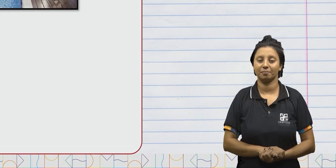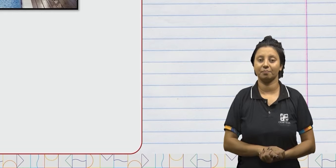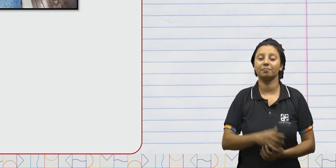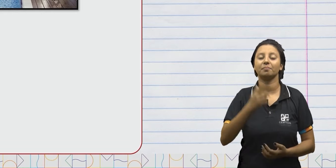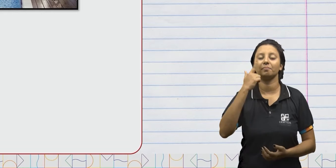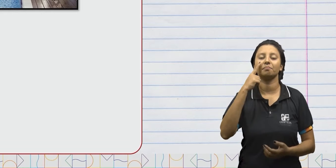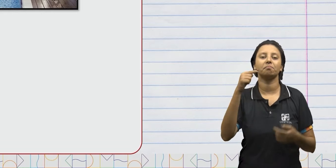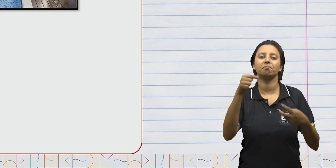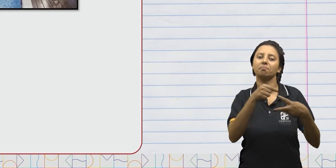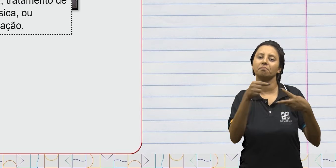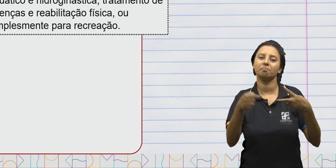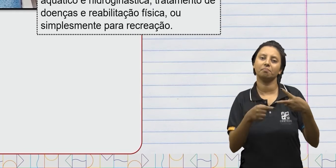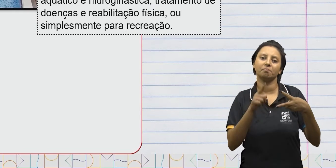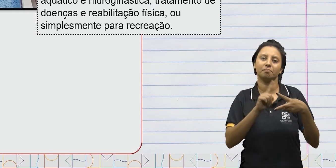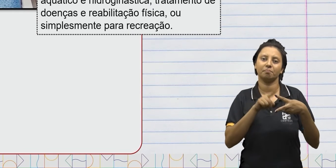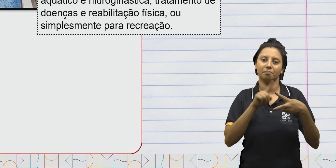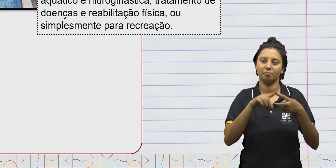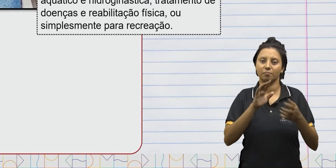ver as alternativas?